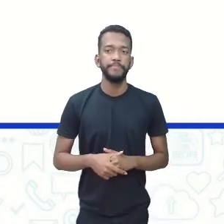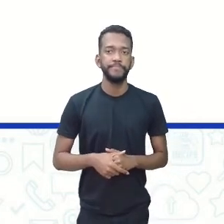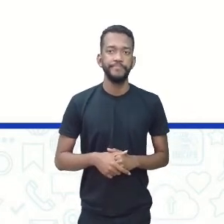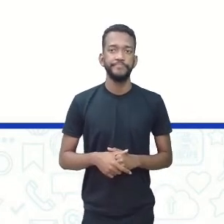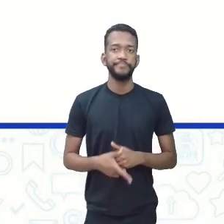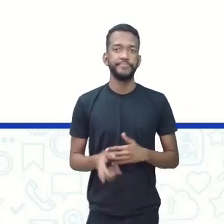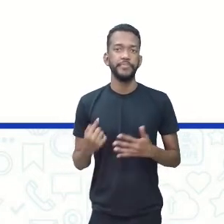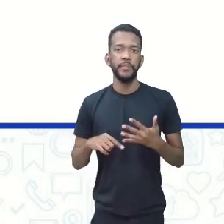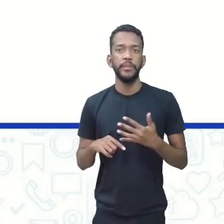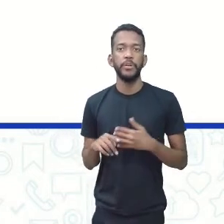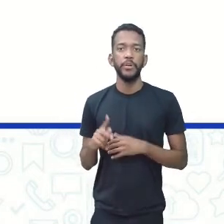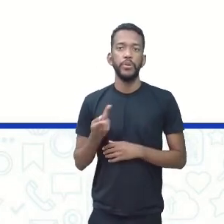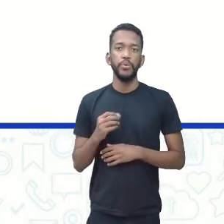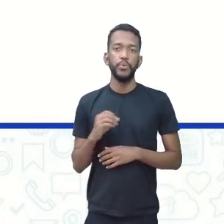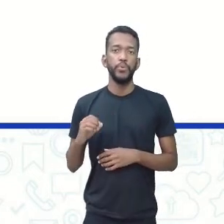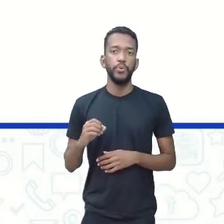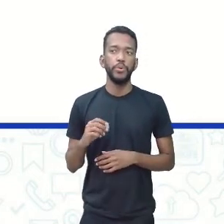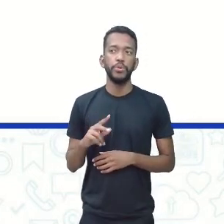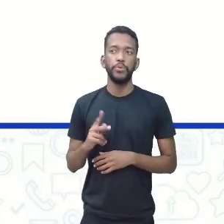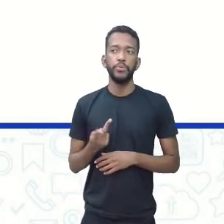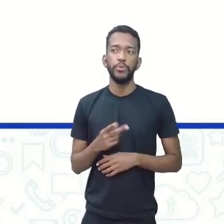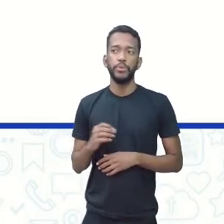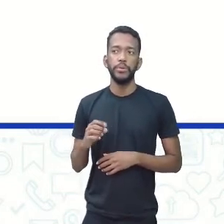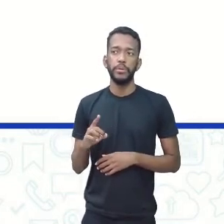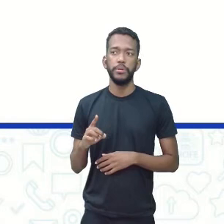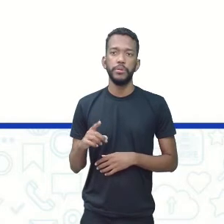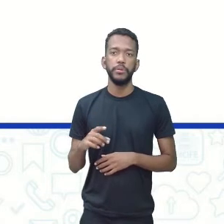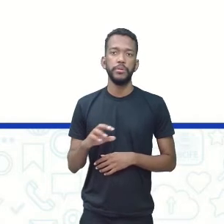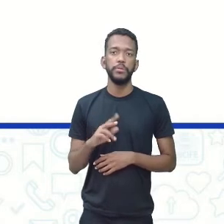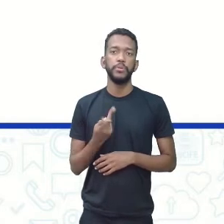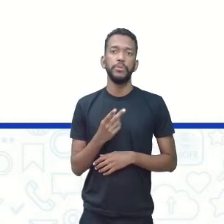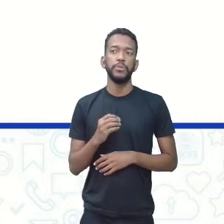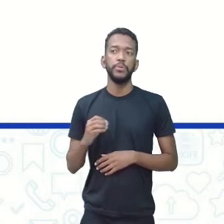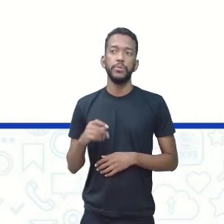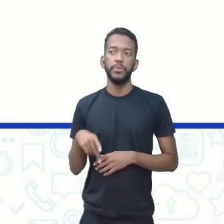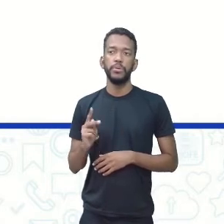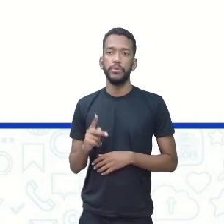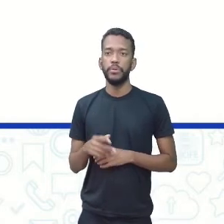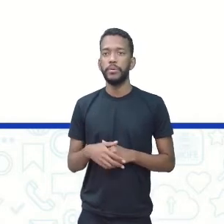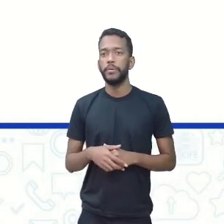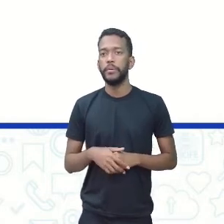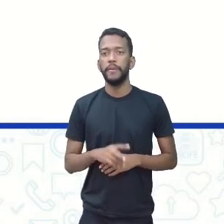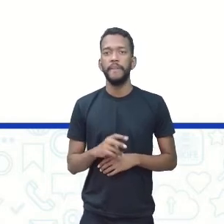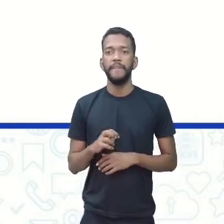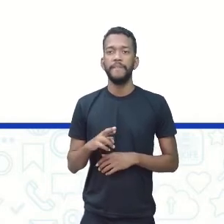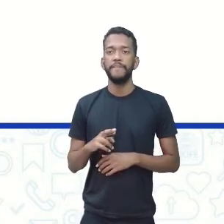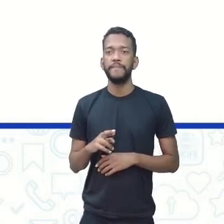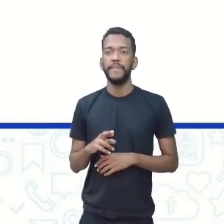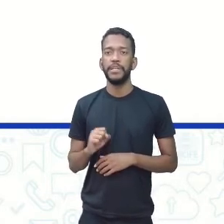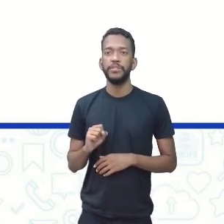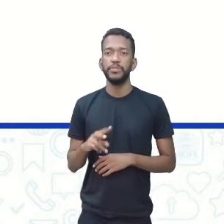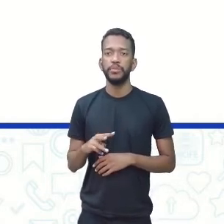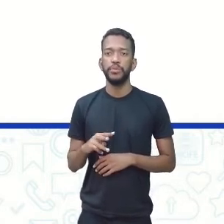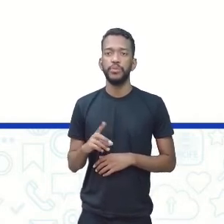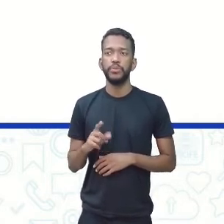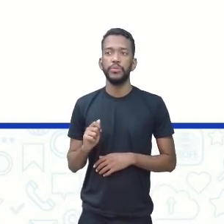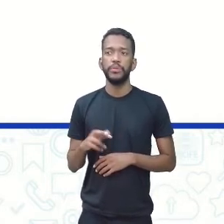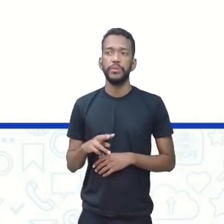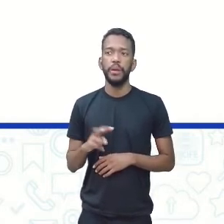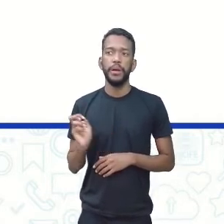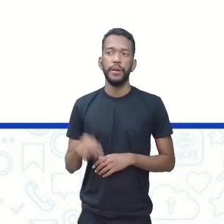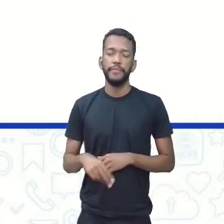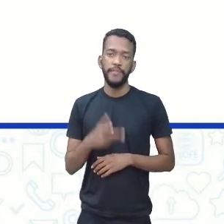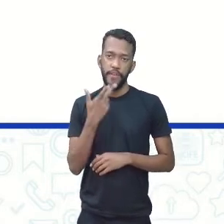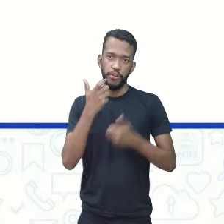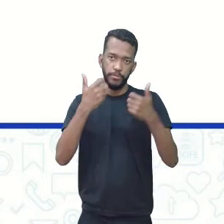Aí na letra E apareceu, né, um Hooke. Será que é aquele do Robert Hooke? Mas aparece Darwin, que a gente não